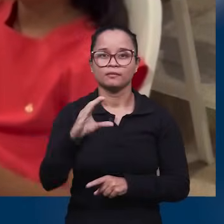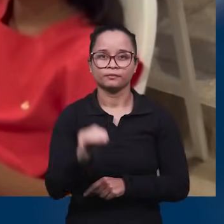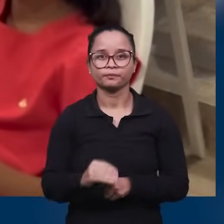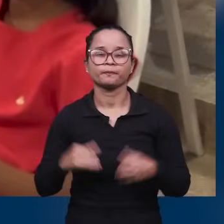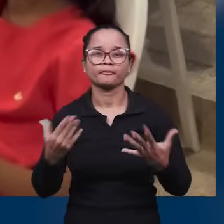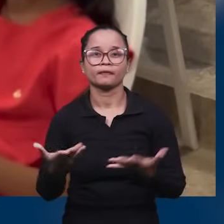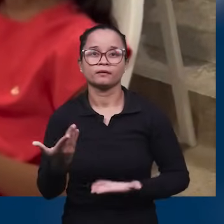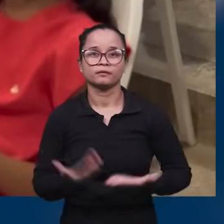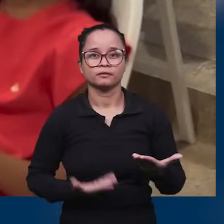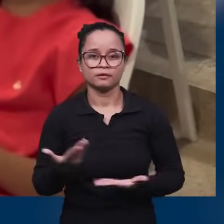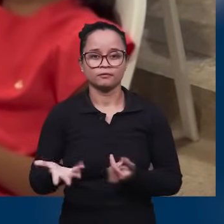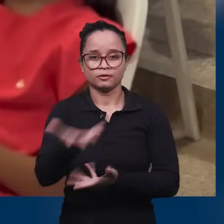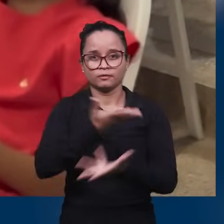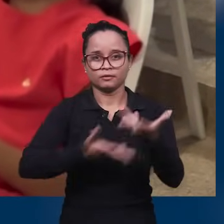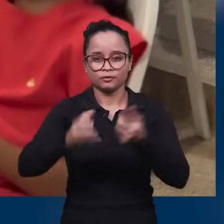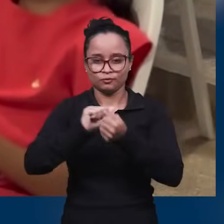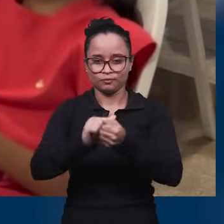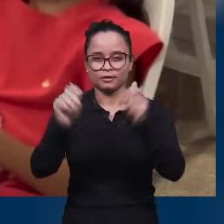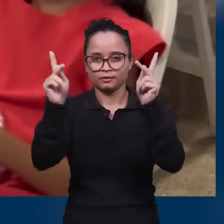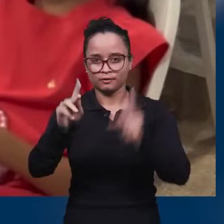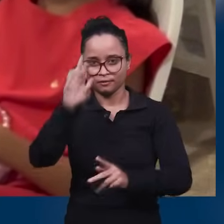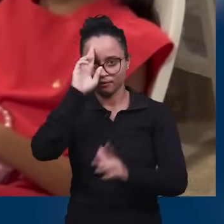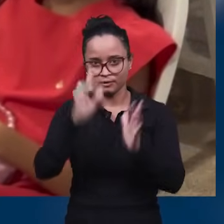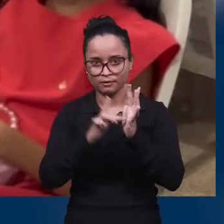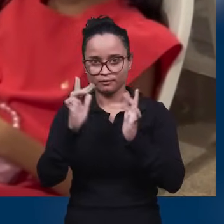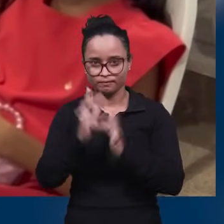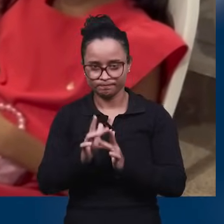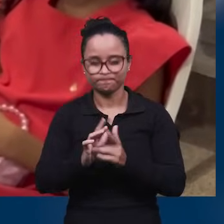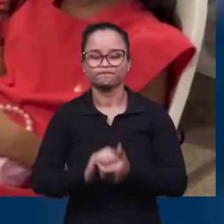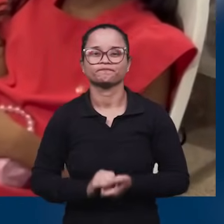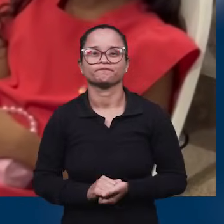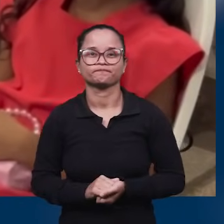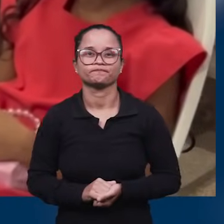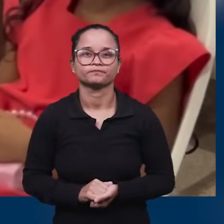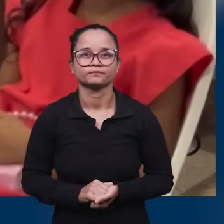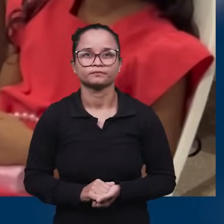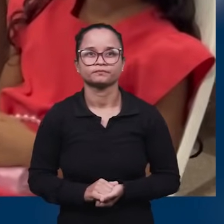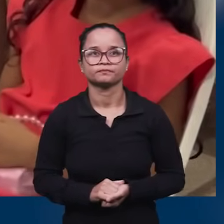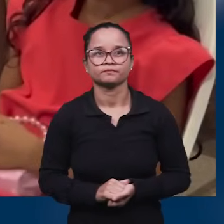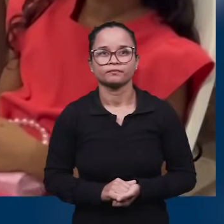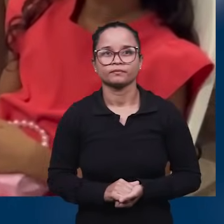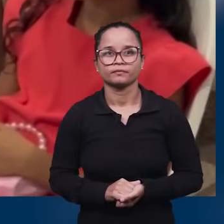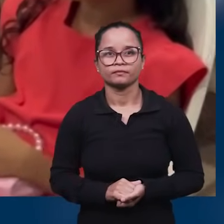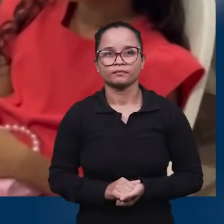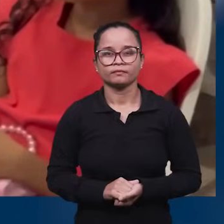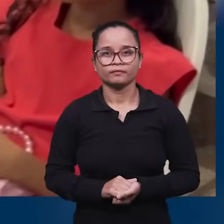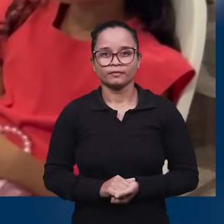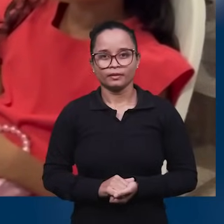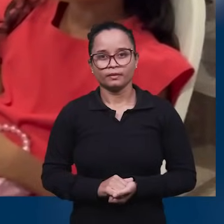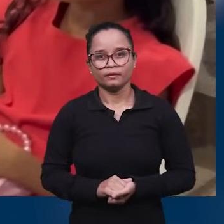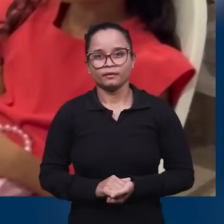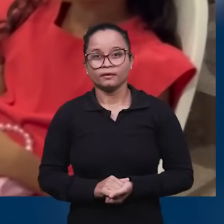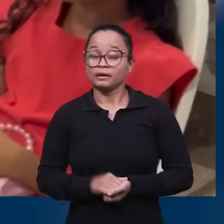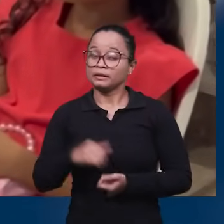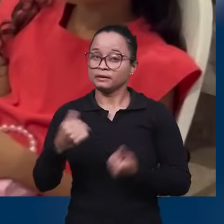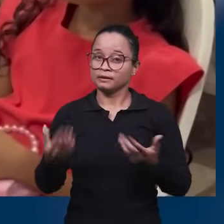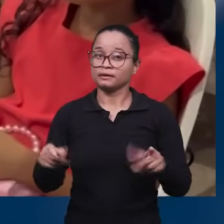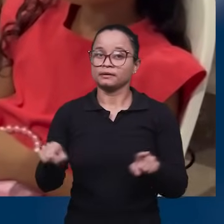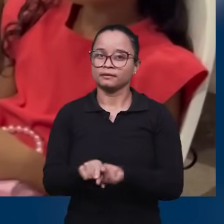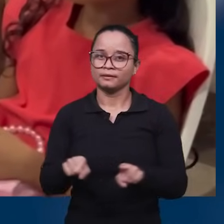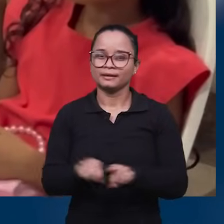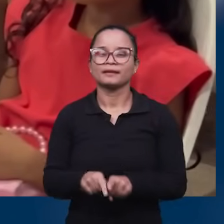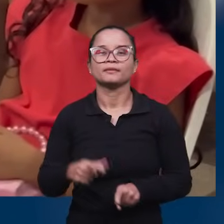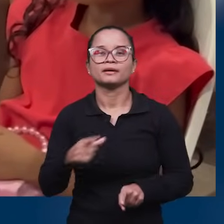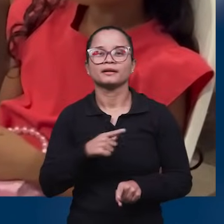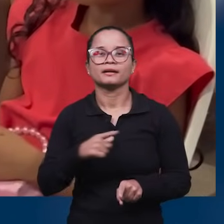final de semana, tivemos vários seminários para nossas crianças, intermediários e adolescentes. Foi uma festa, foi uma alegria. A igreja glorificou,